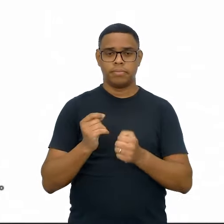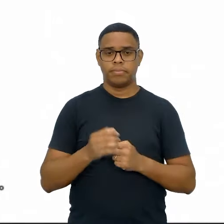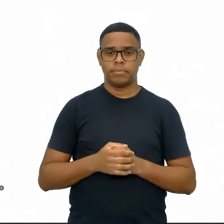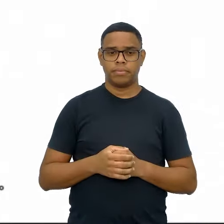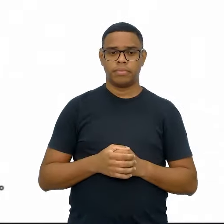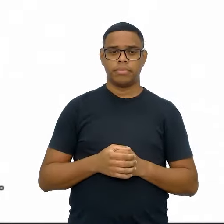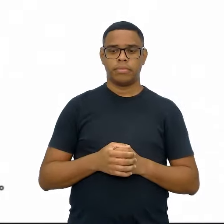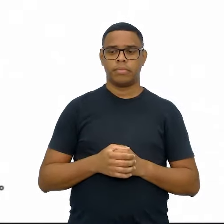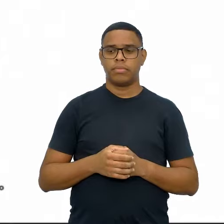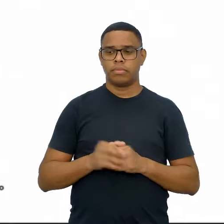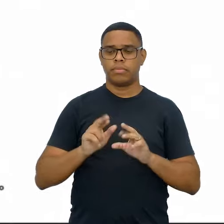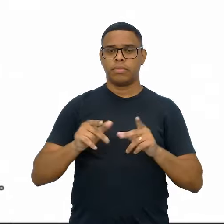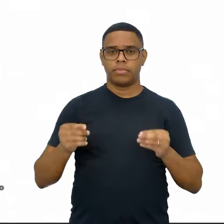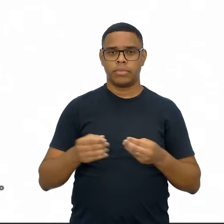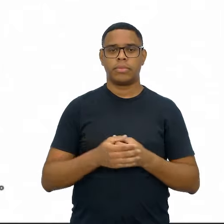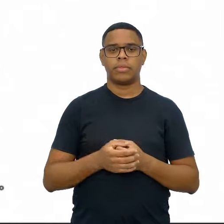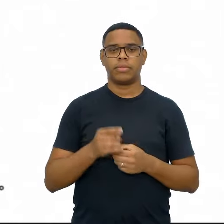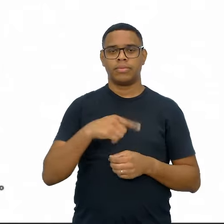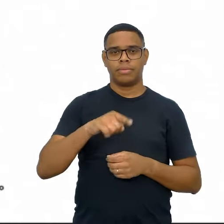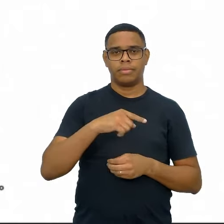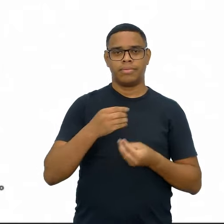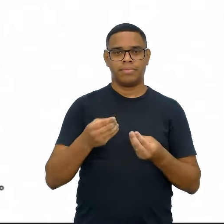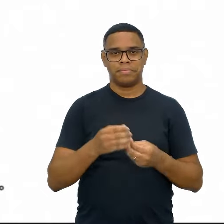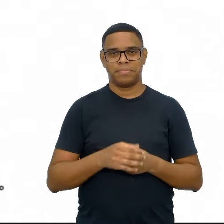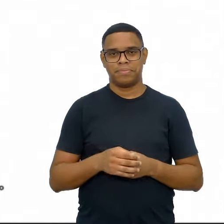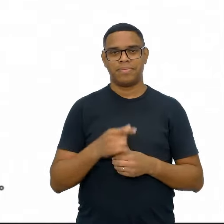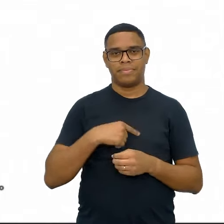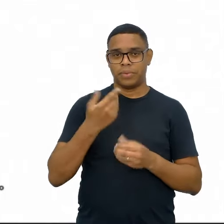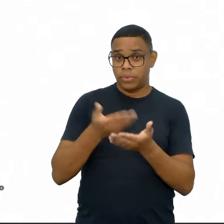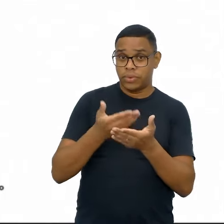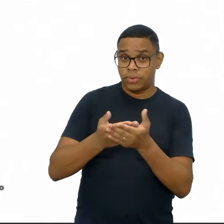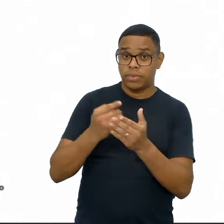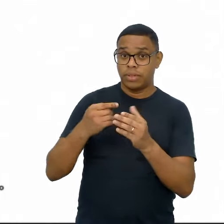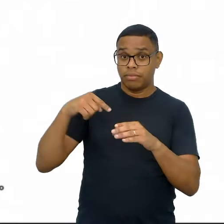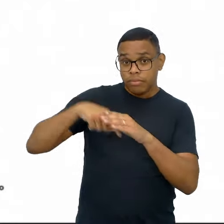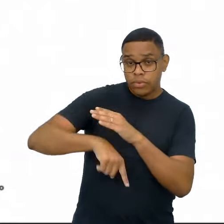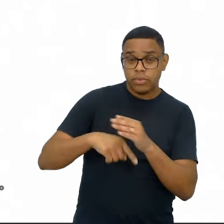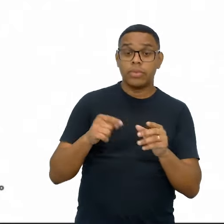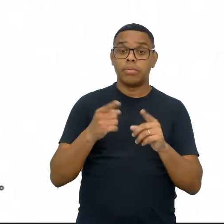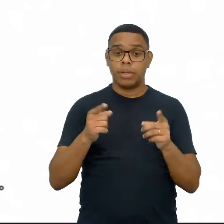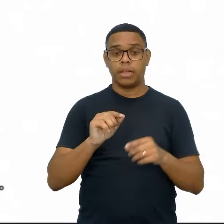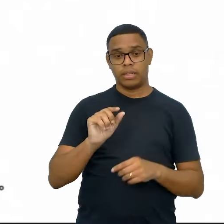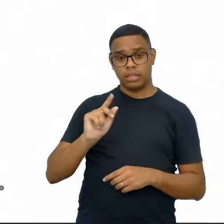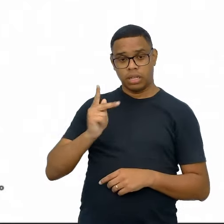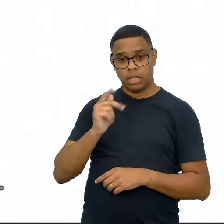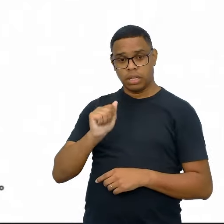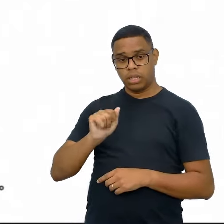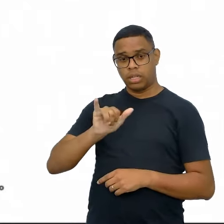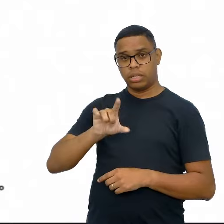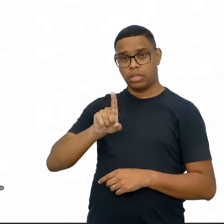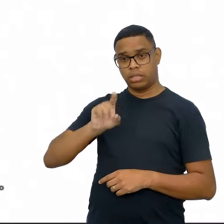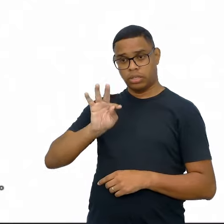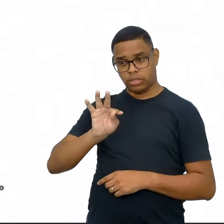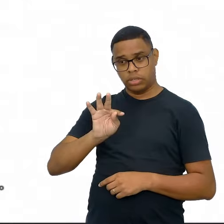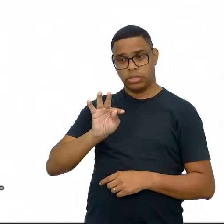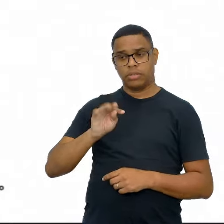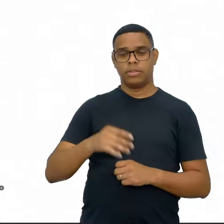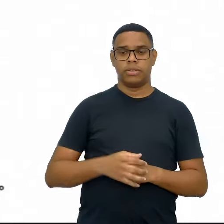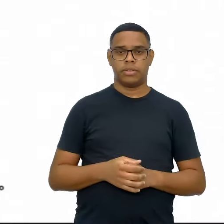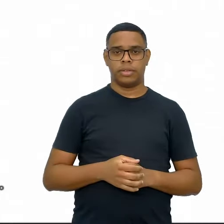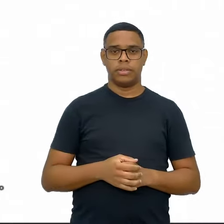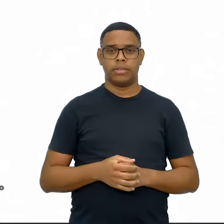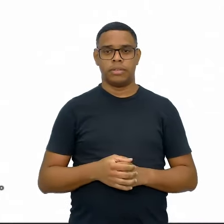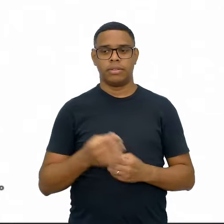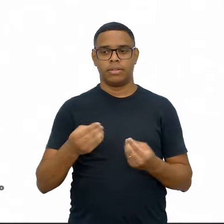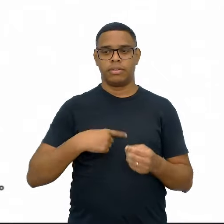as referências bibliográficas que vocês podem estar aprofundando, tá? Mas a Eide, ela fala que a